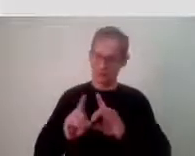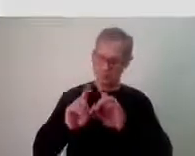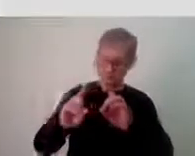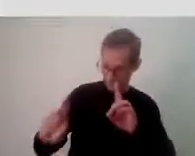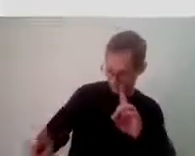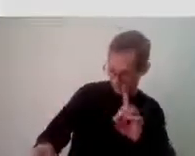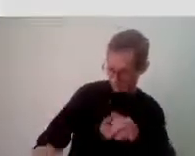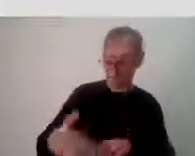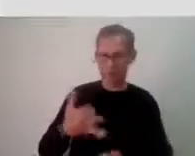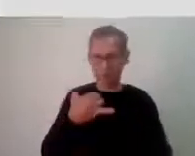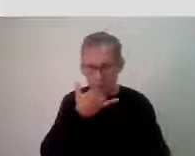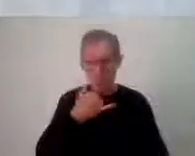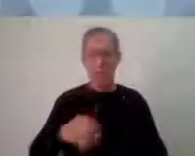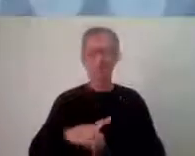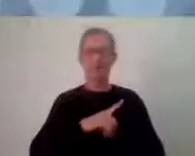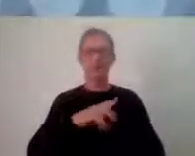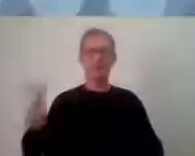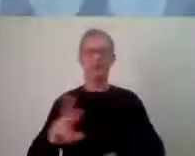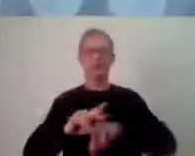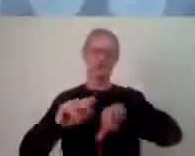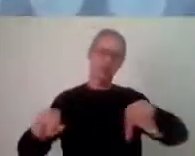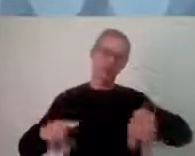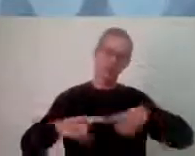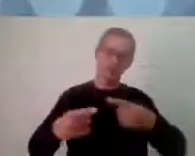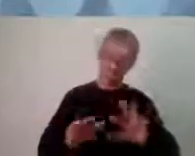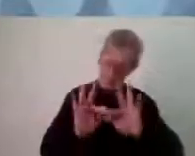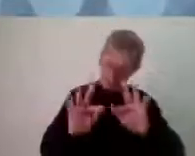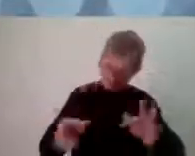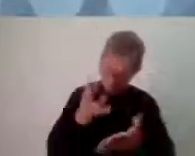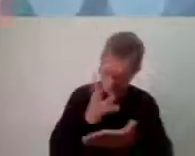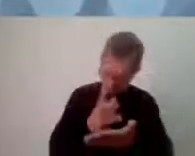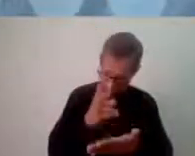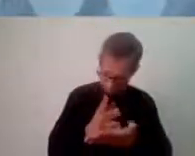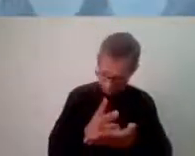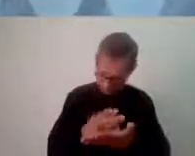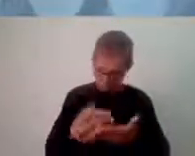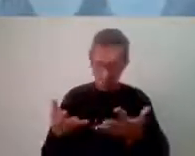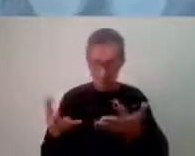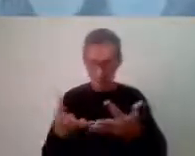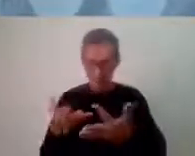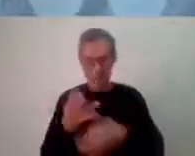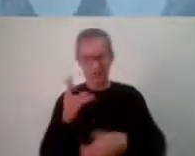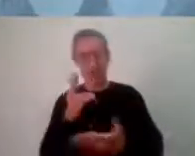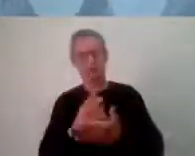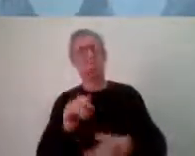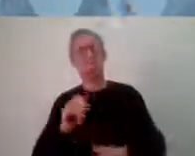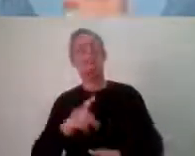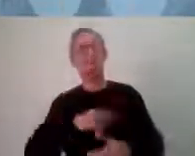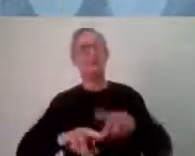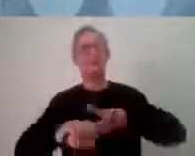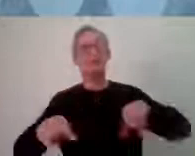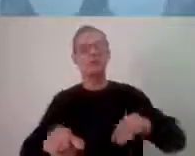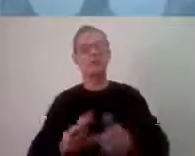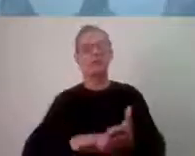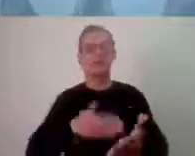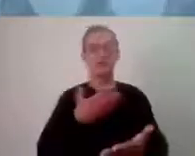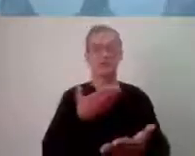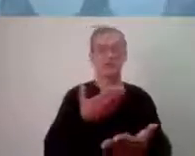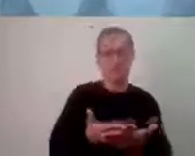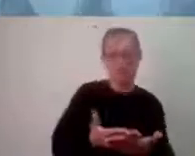distância, perdão. Deu valores diferentes, a função é a mesma, o intervalo é o mesmo. O que mudou? A